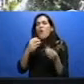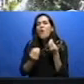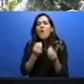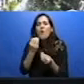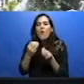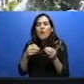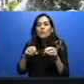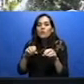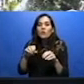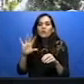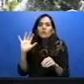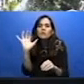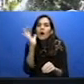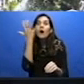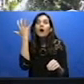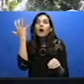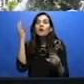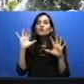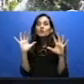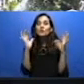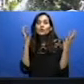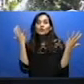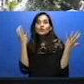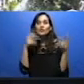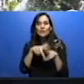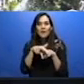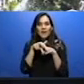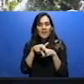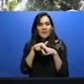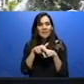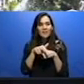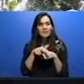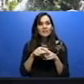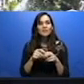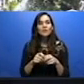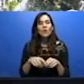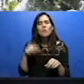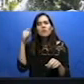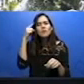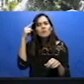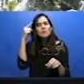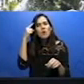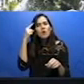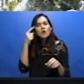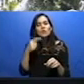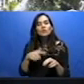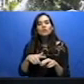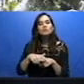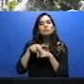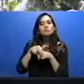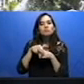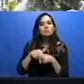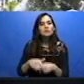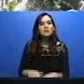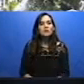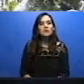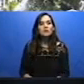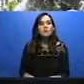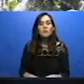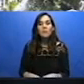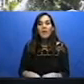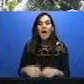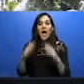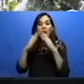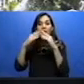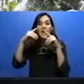quiser conhecer, saber um pouco da história. O Memorial do Peão, que fica lá dentro do parque. A mini basílica, que foi construída recentemente e